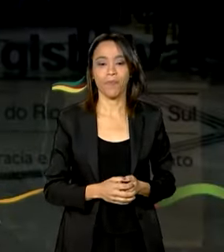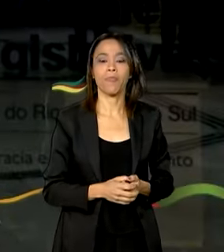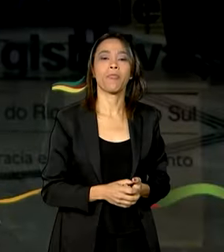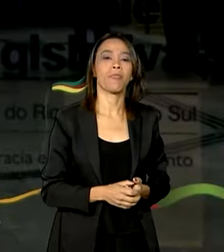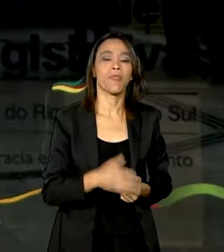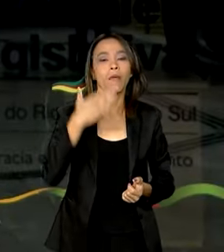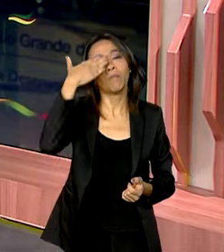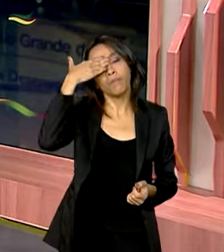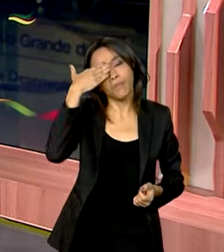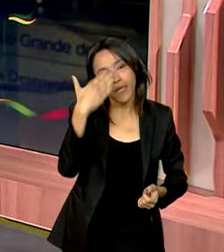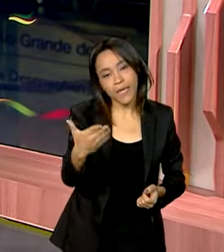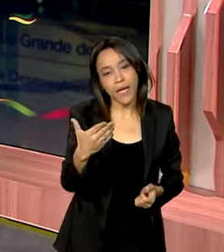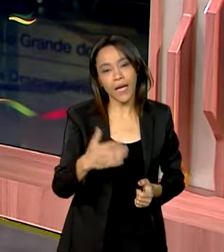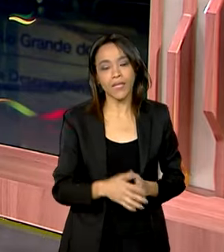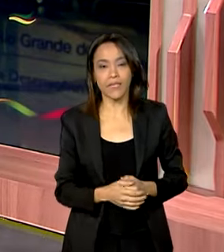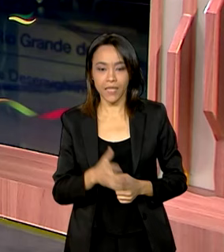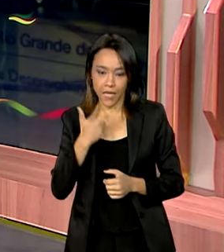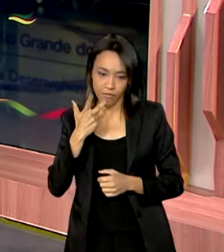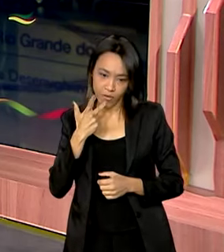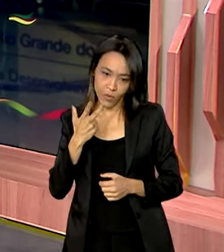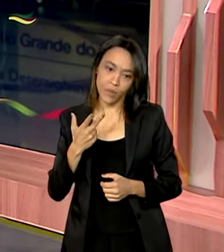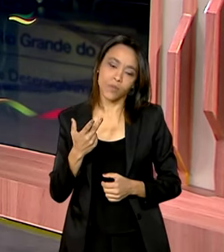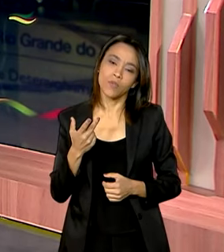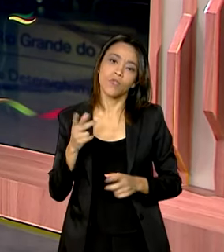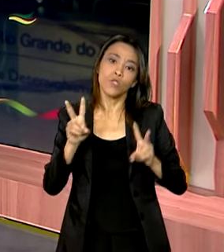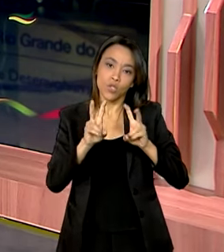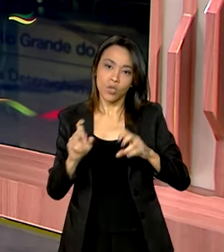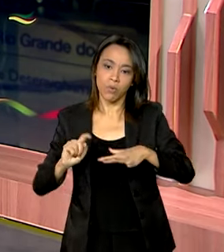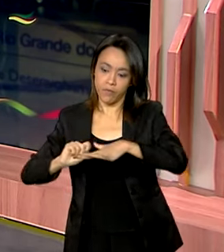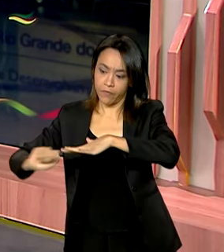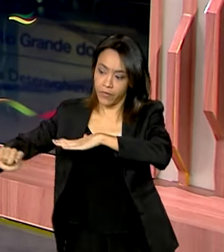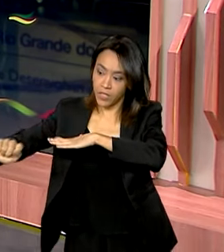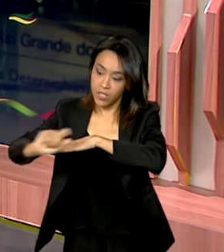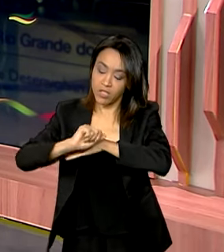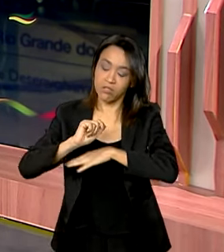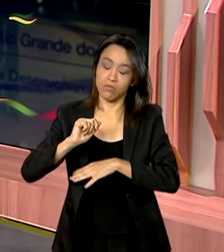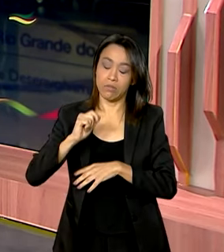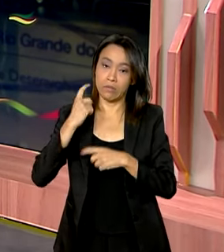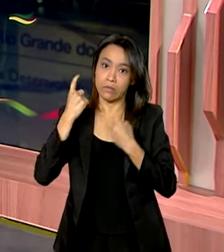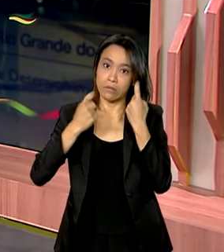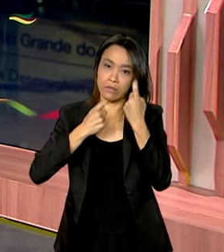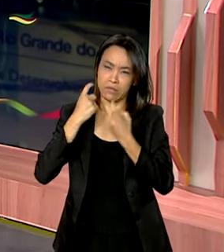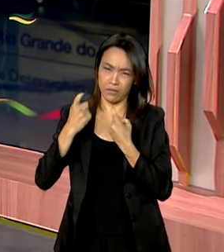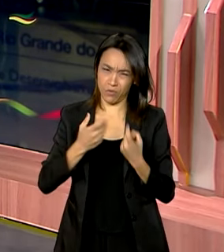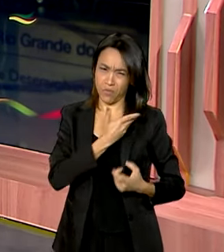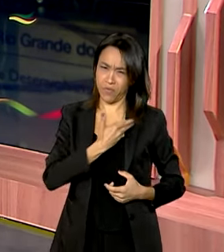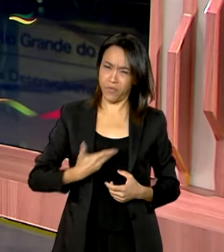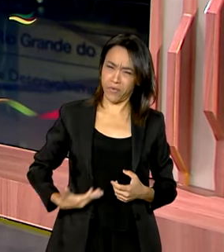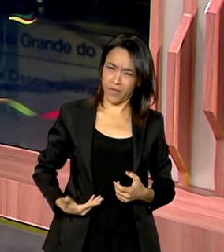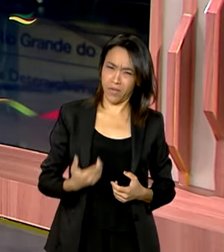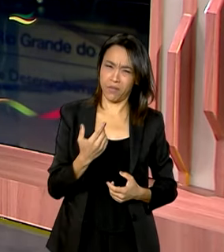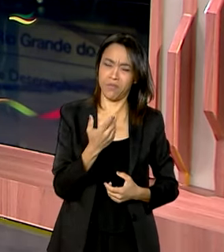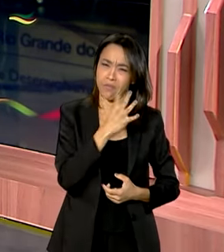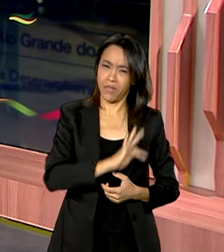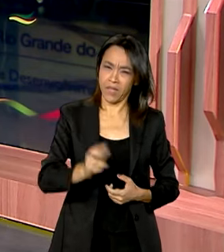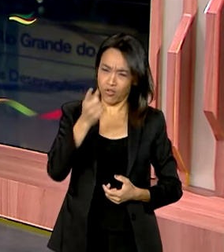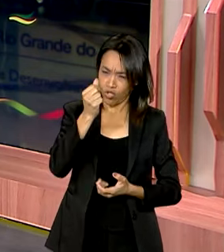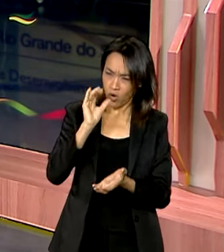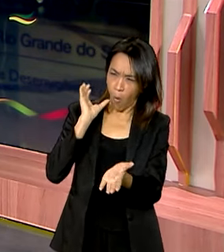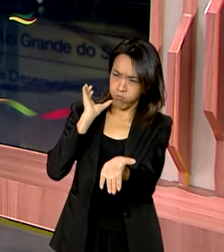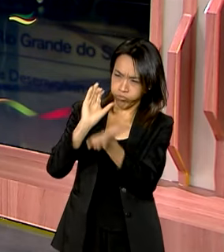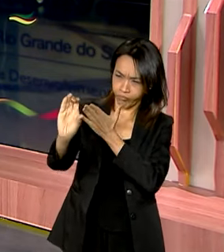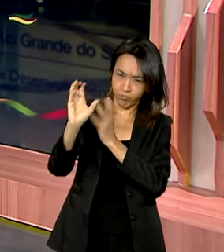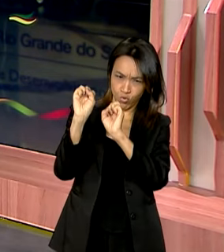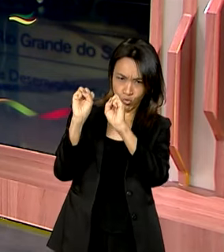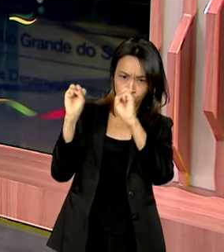Graciele, essa é uma fake news que ela chamou a atenção. Bem preocupante que o governo federal estaria investindo no show da Madonna. Uma baita fake news e